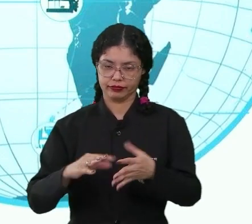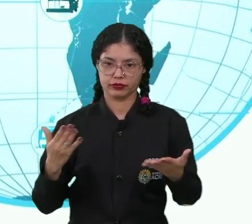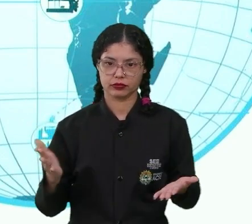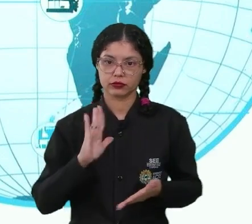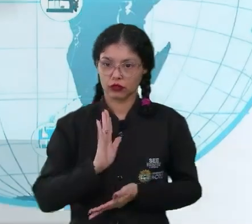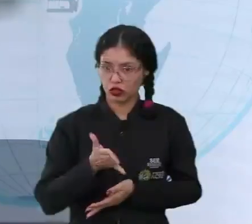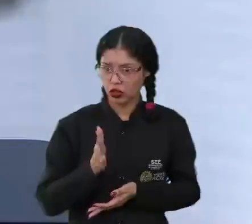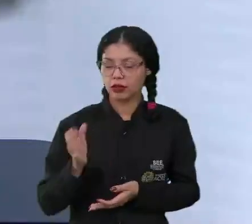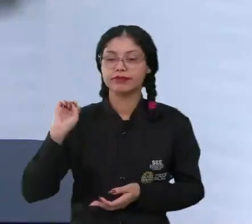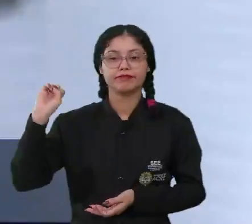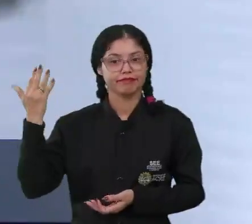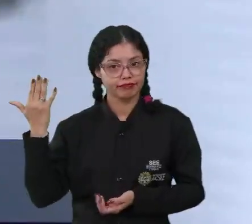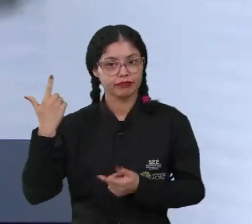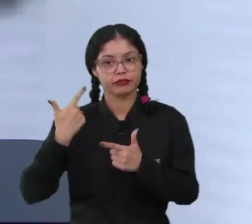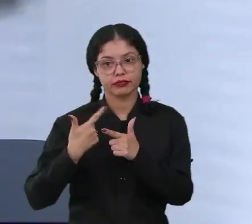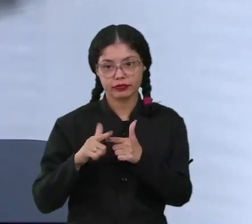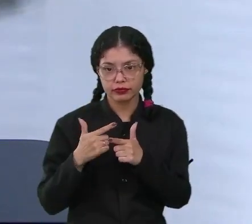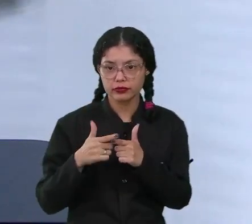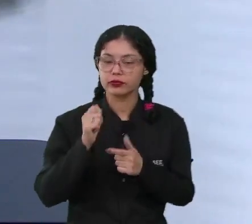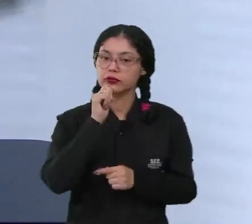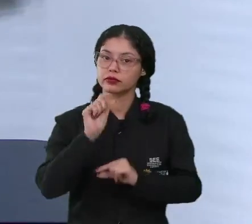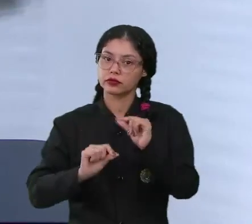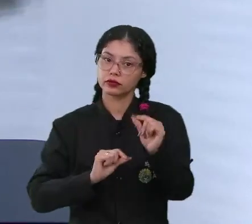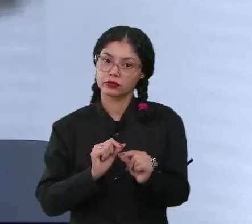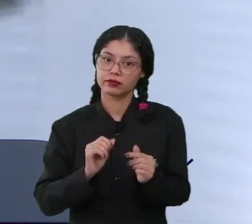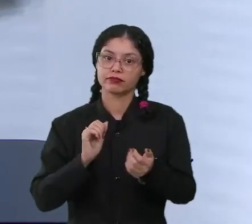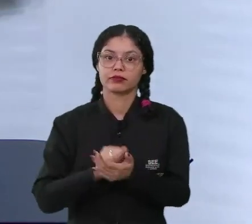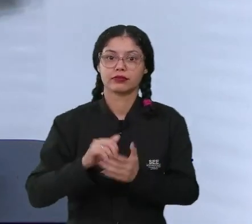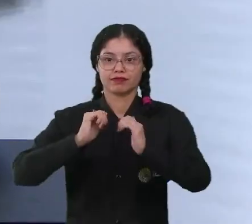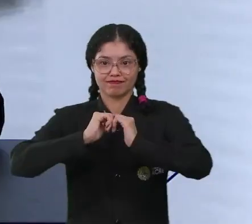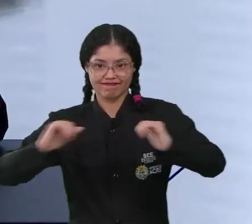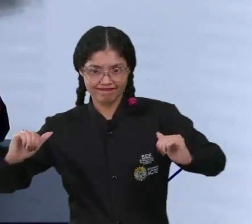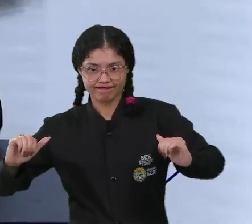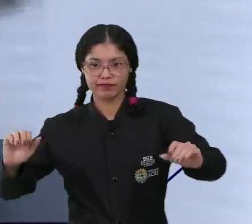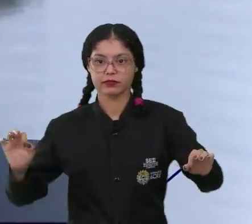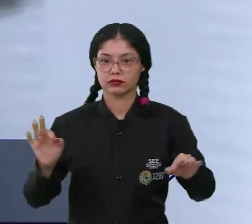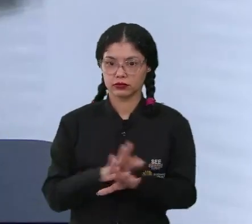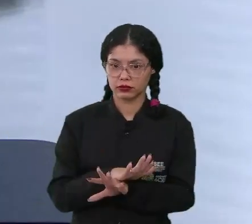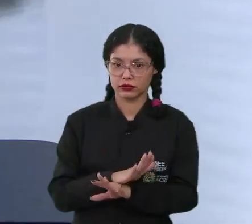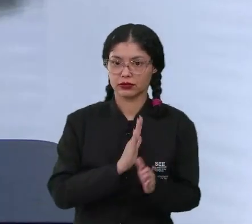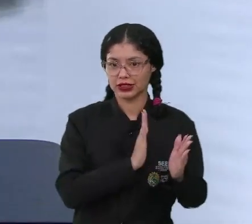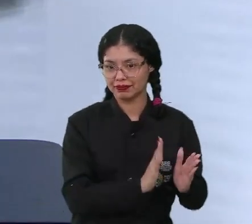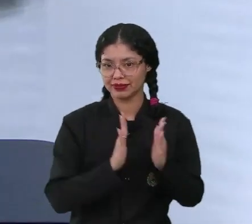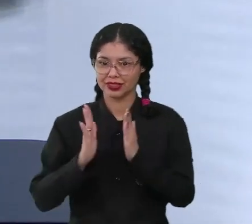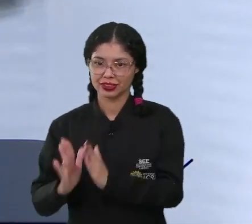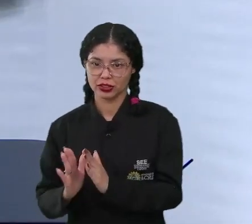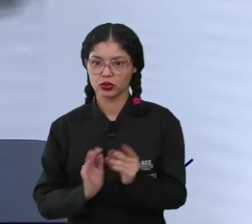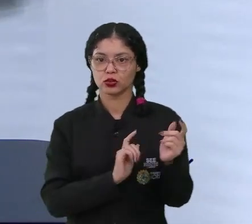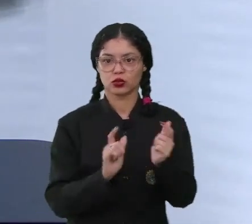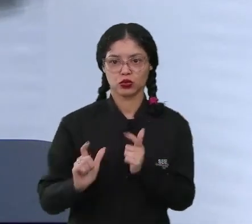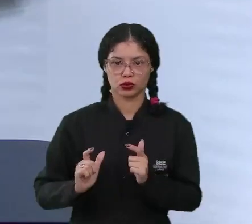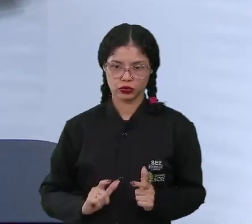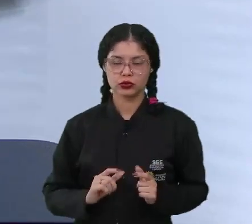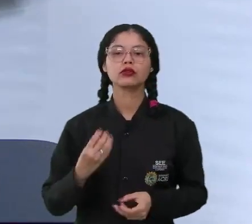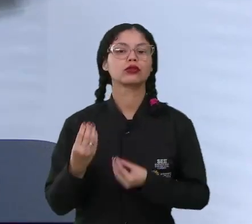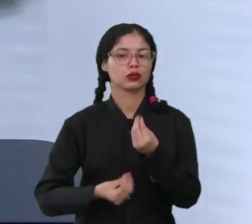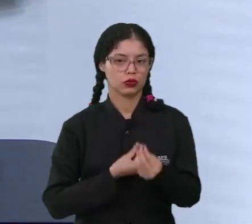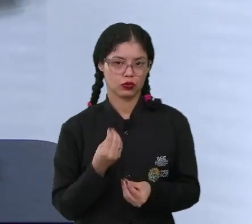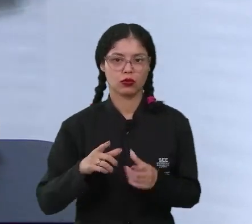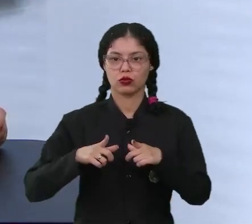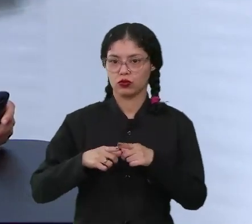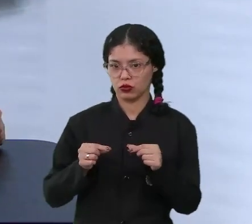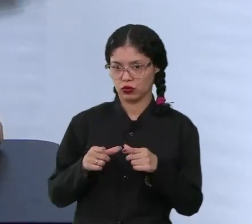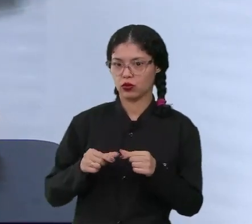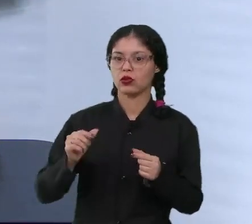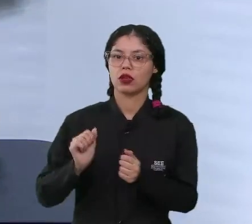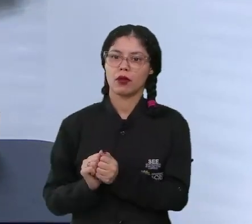já aconteceu casos justamente dessa fragmentação ter um rompimento a partir de eventos locais, como foi o caso do